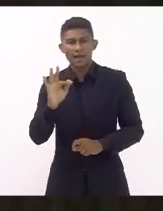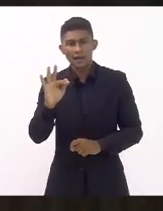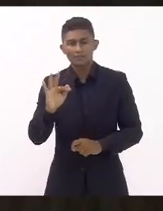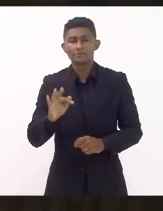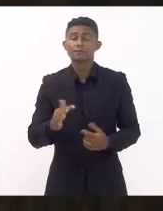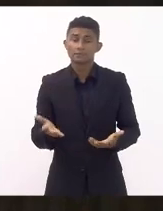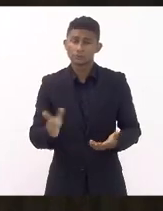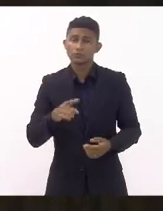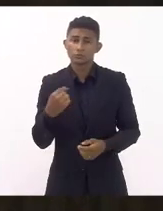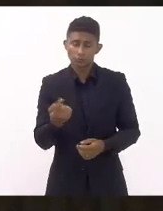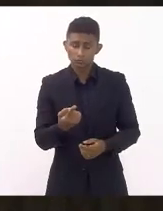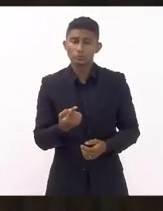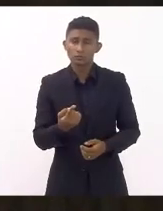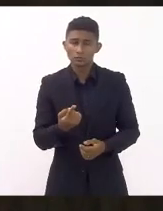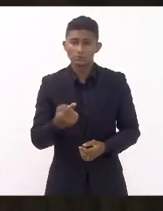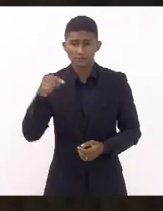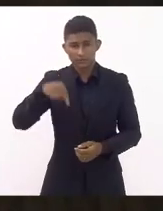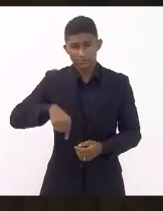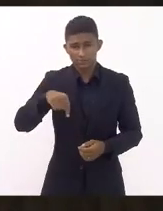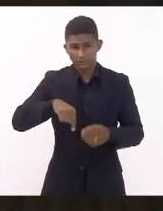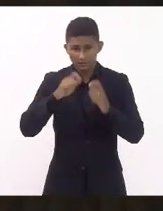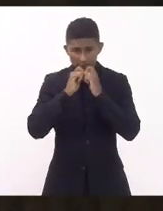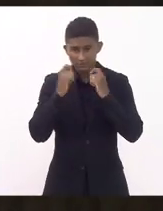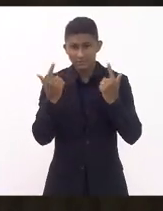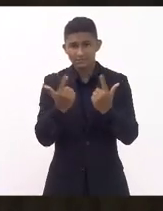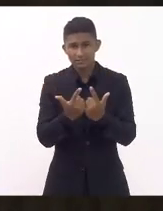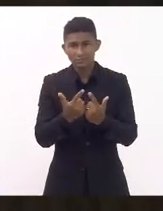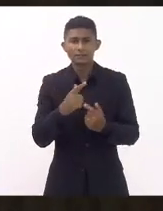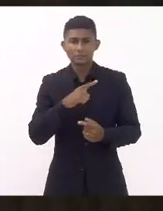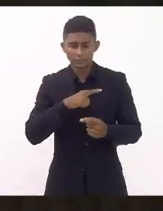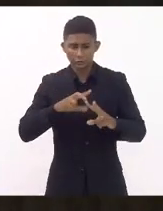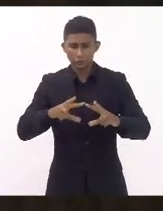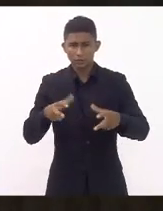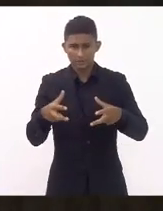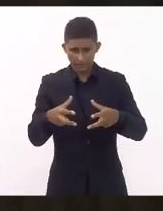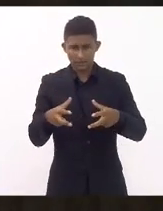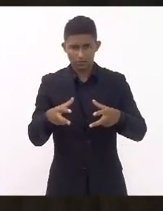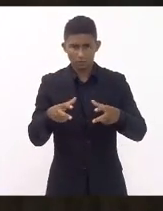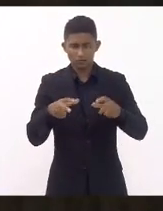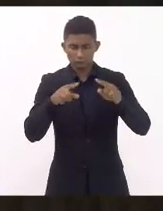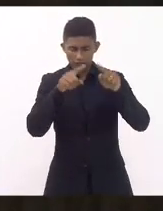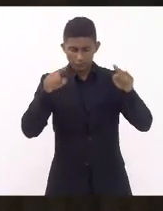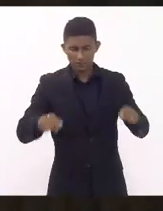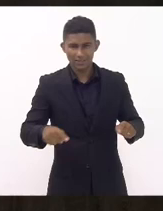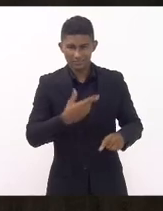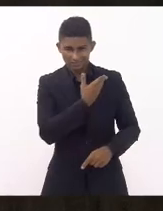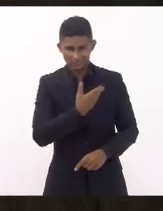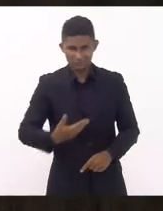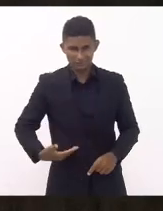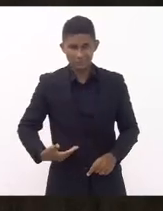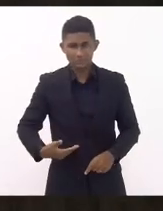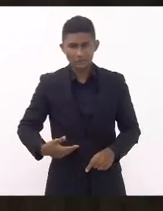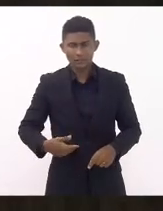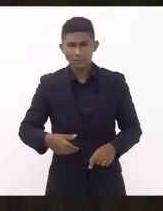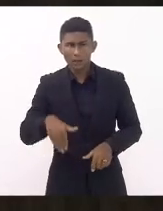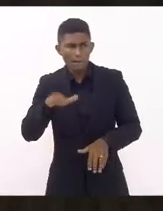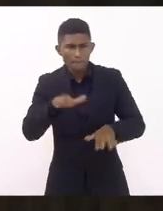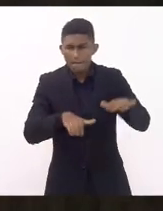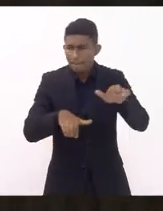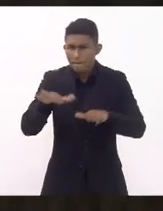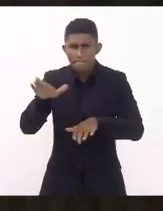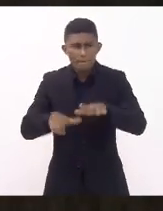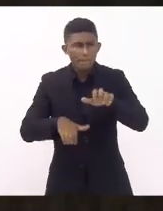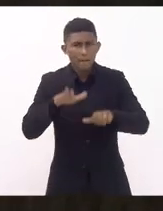deputado Rodrigo Amorim, esta casa, através da Comissão de Servidores Públicos, fez um chamamento a vários